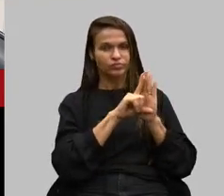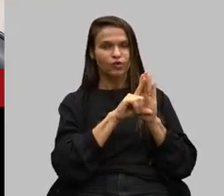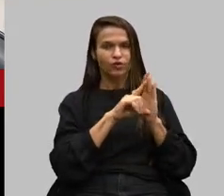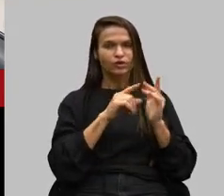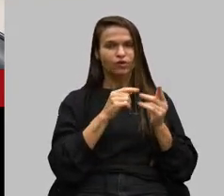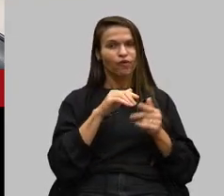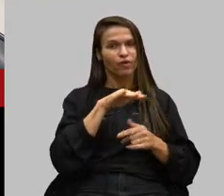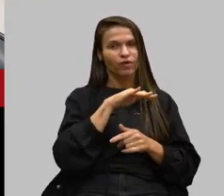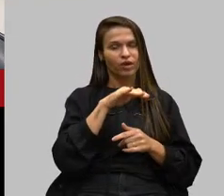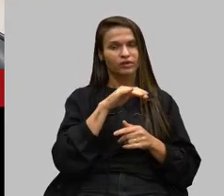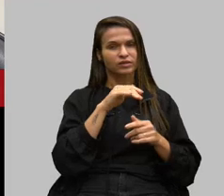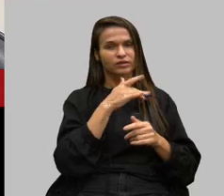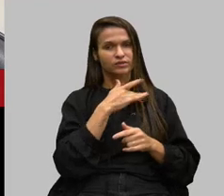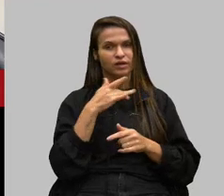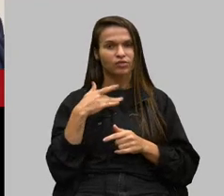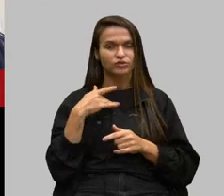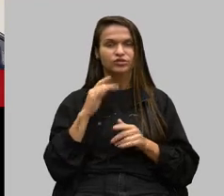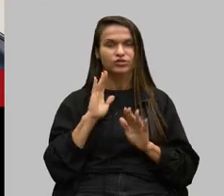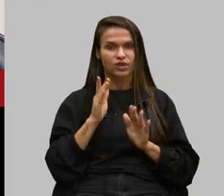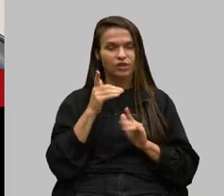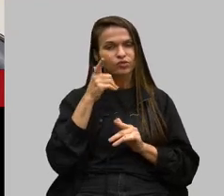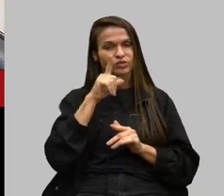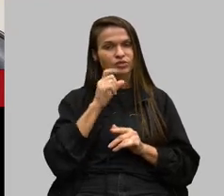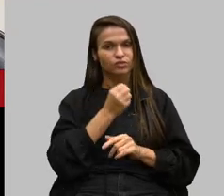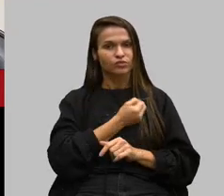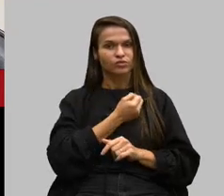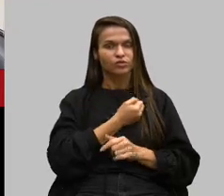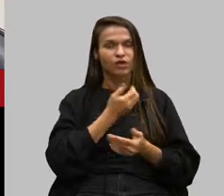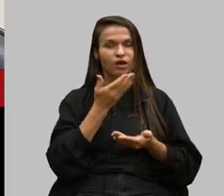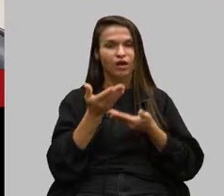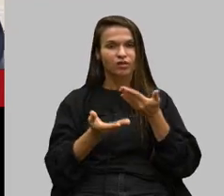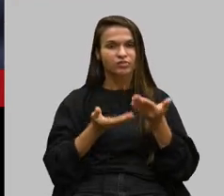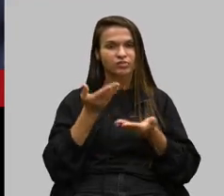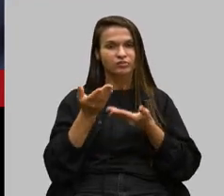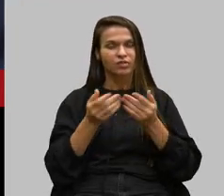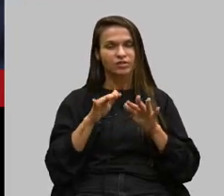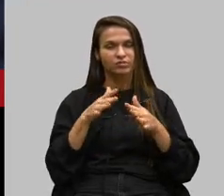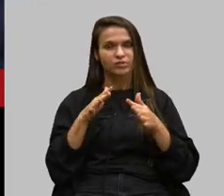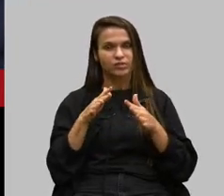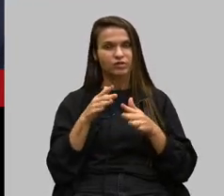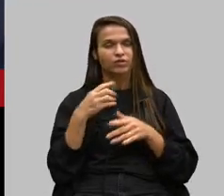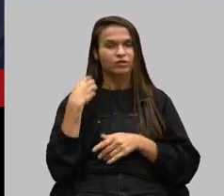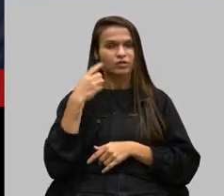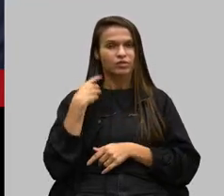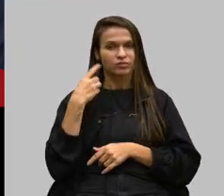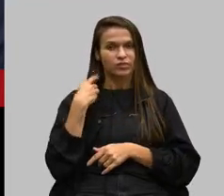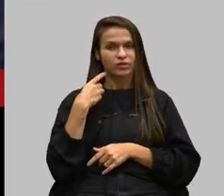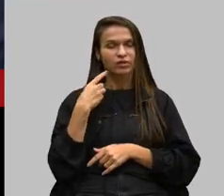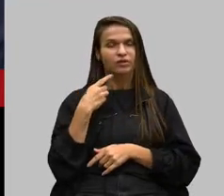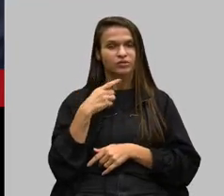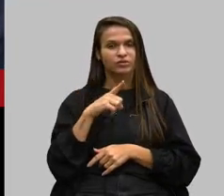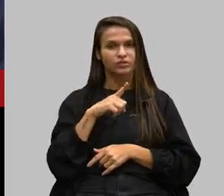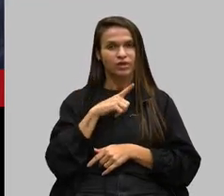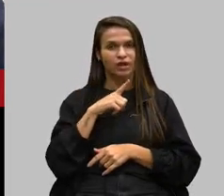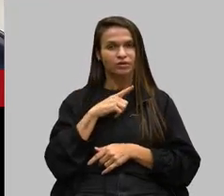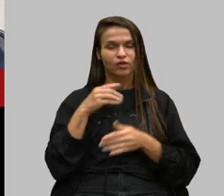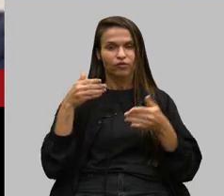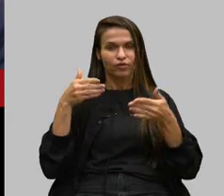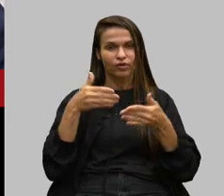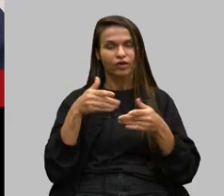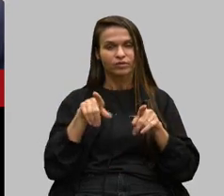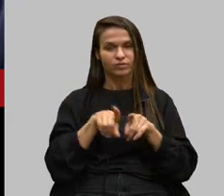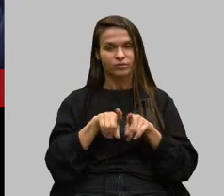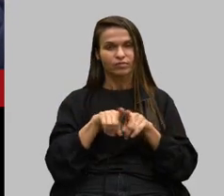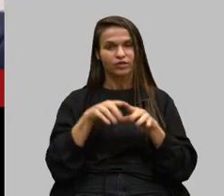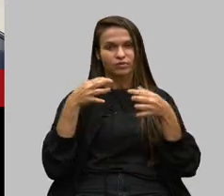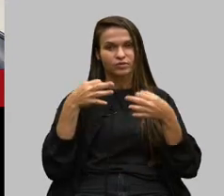mas a gente já tá chegando um número aí que atenda eu não sei se no parecer do deputado zel viola estará ISO estará contemplado senão eu tenho